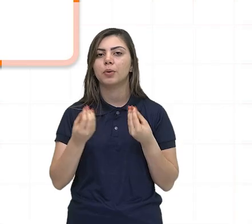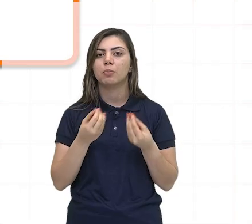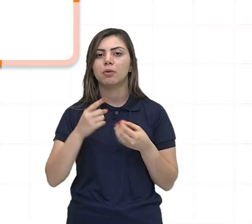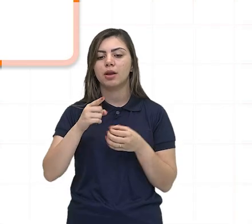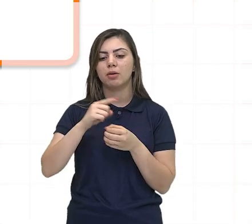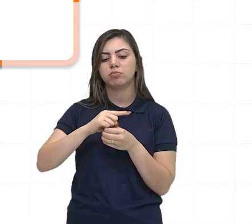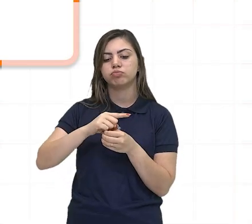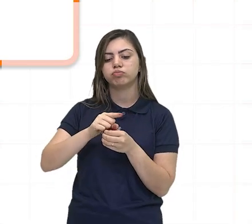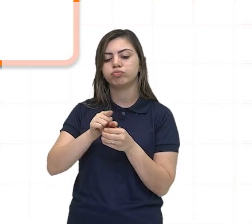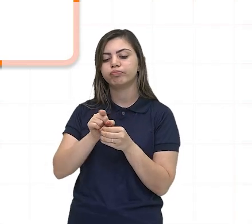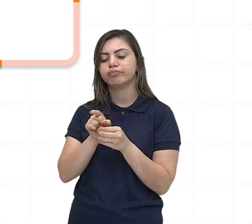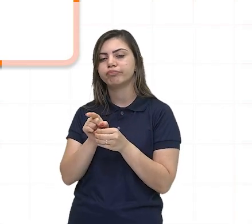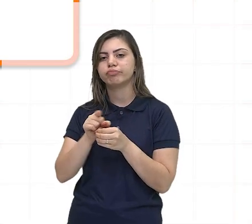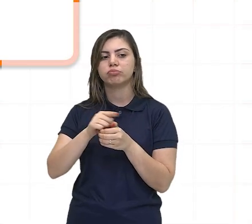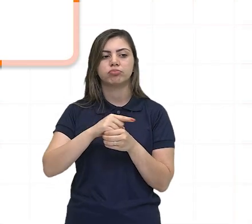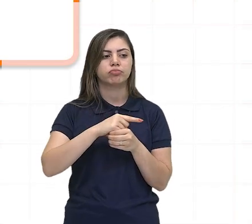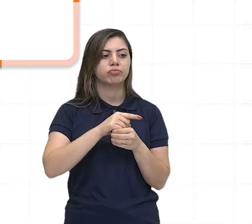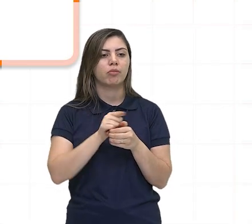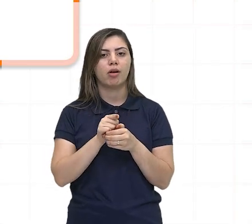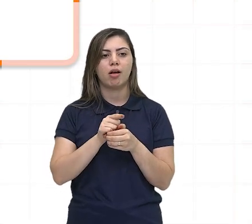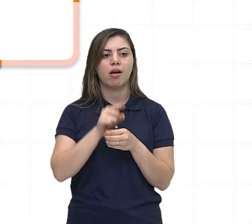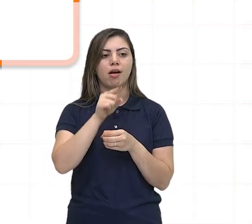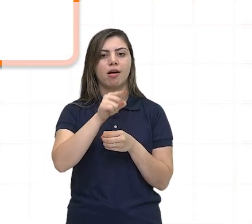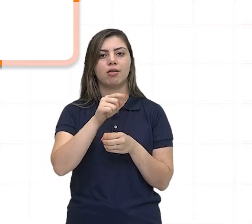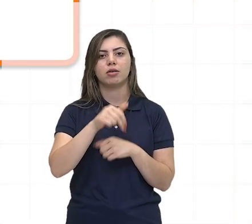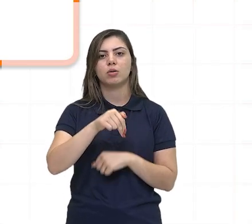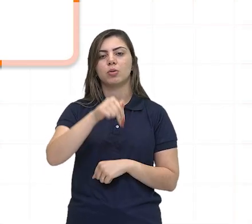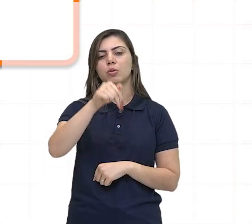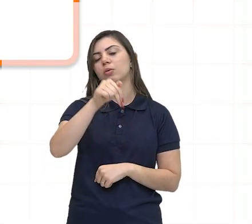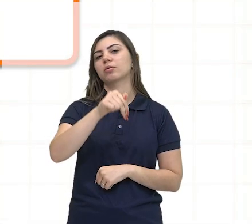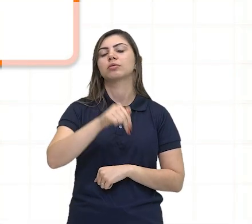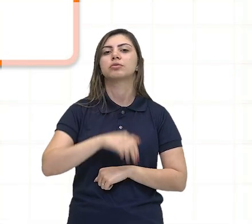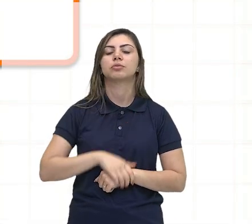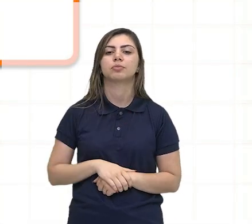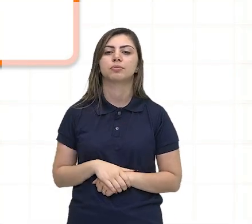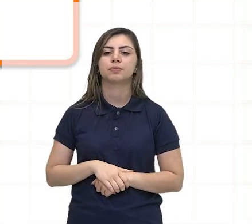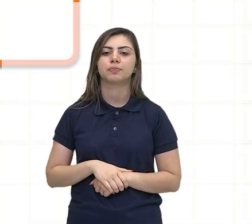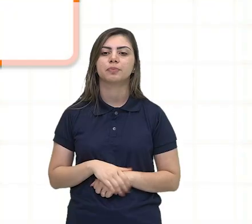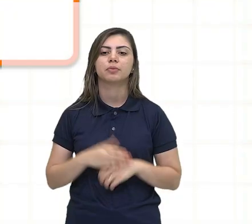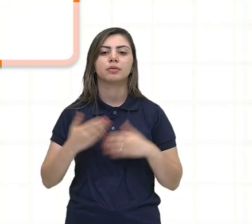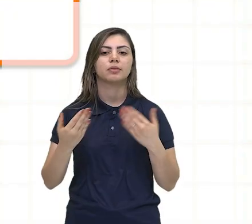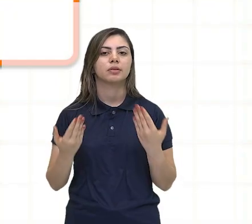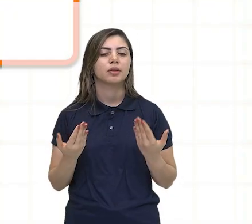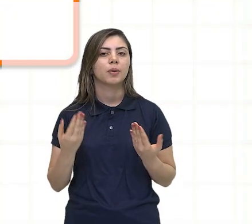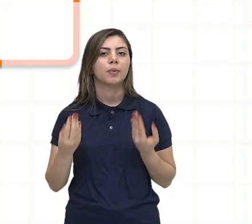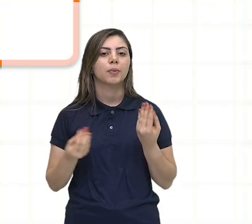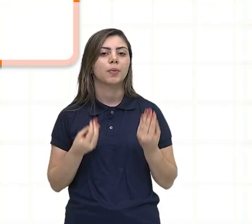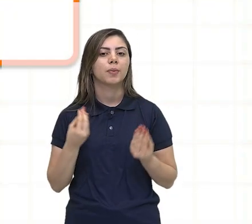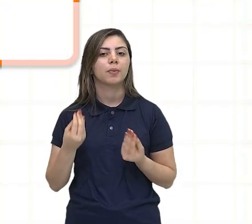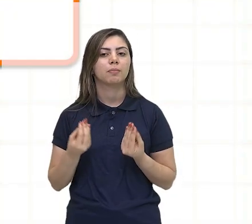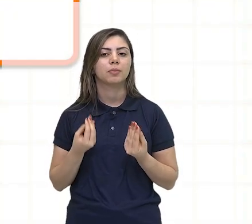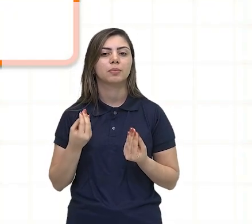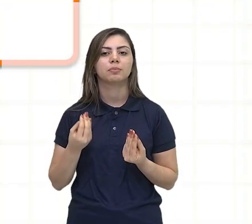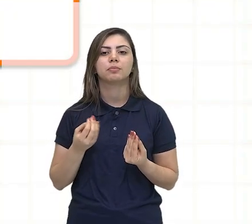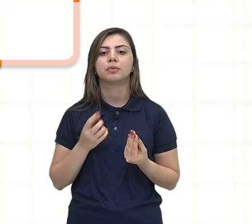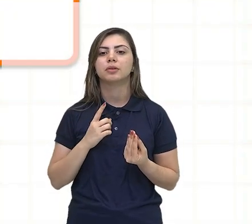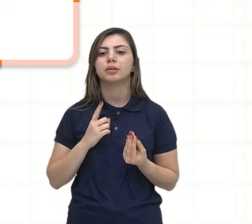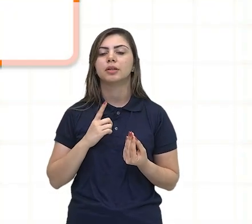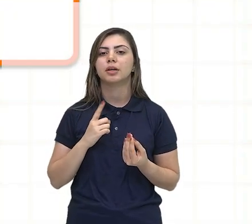agulha da bússola em sua direção. Então, dessa forma, ocorre um desvio